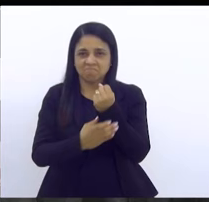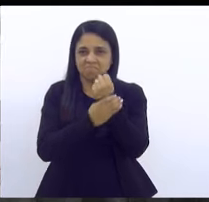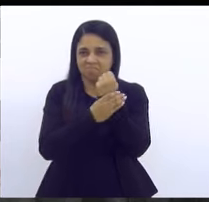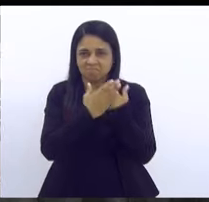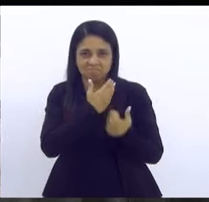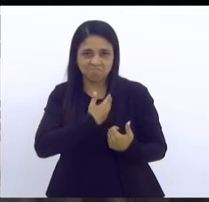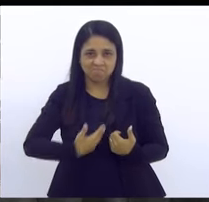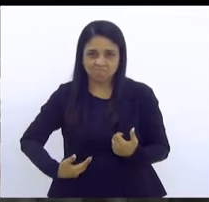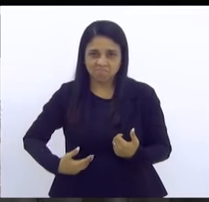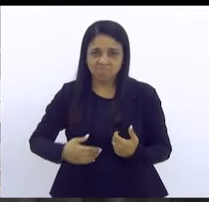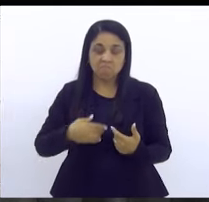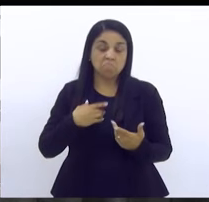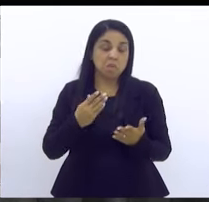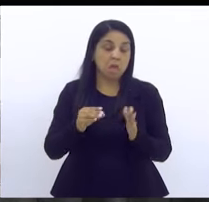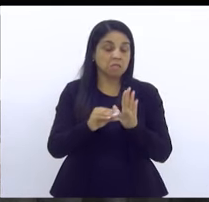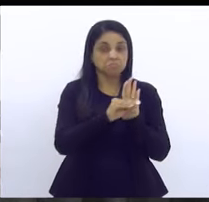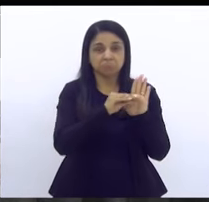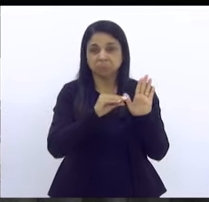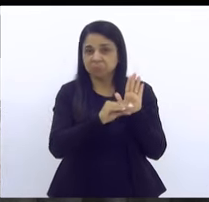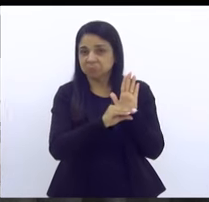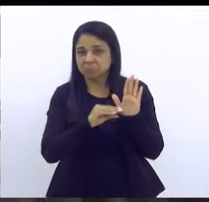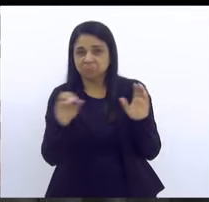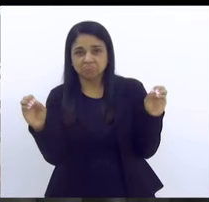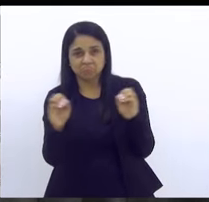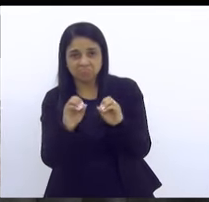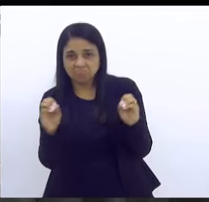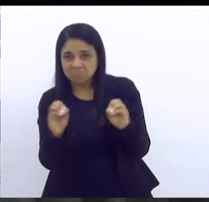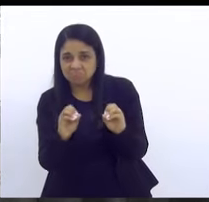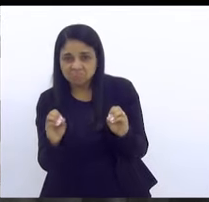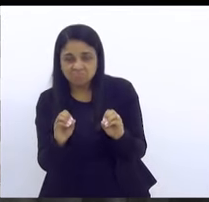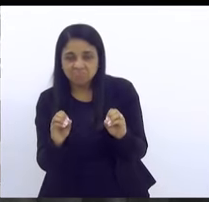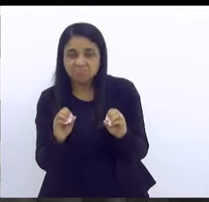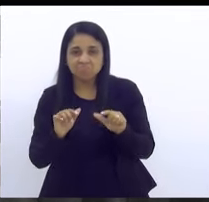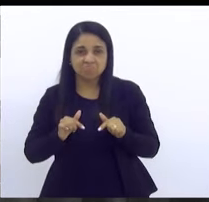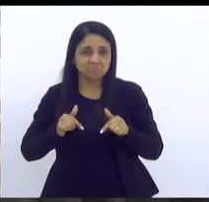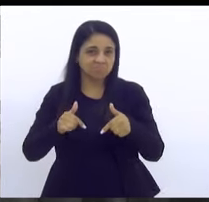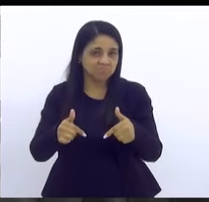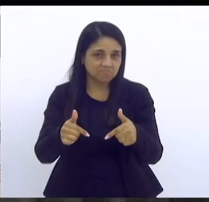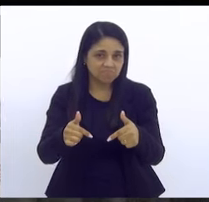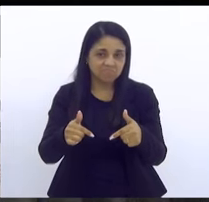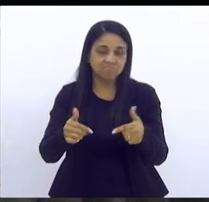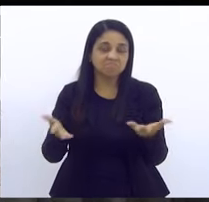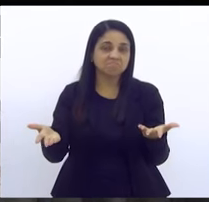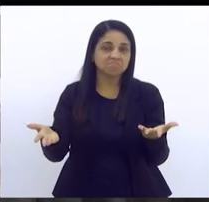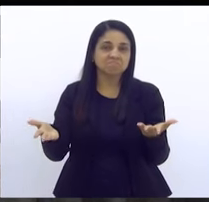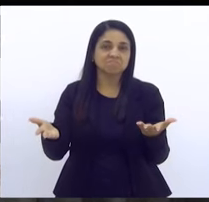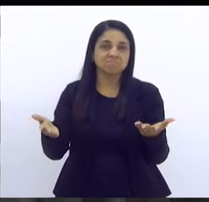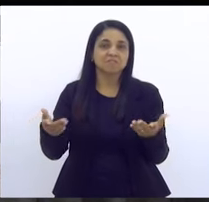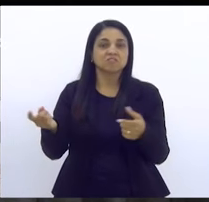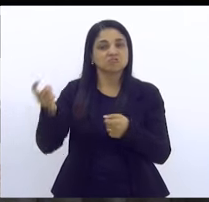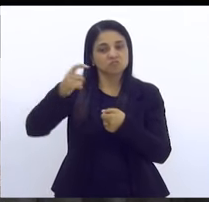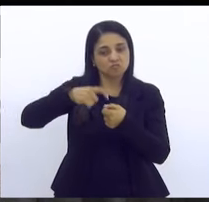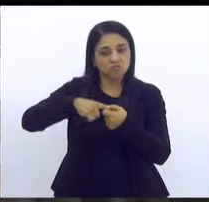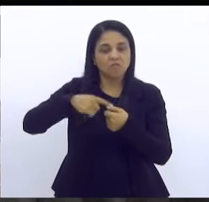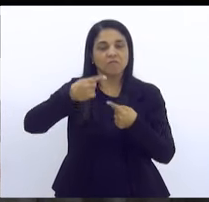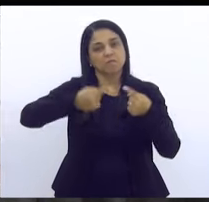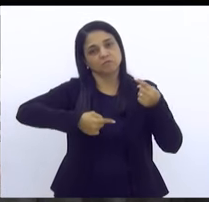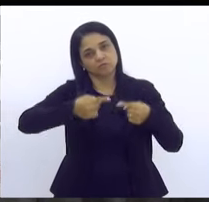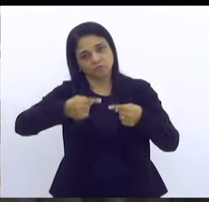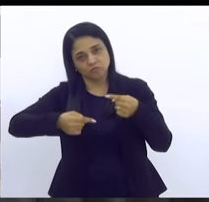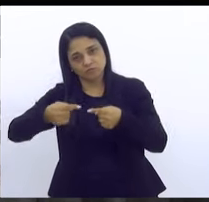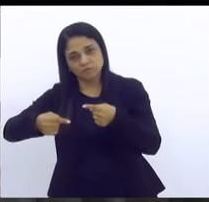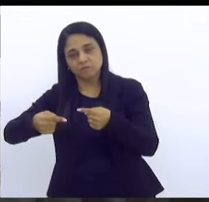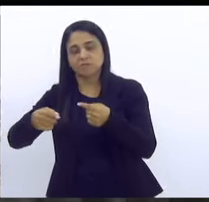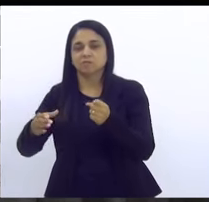as medidas que se fazem necessárias, nós estaremos aqui muito em breve novamente discutindo os